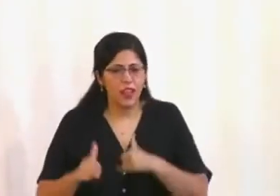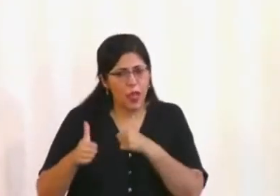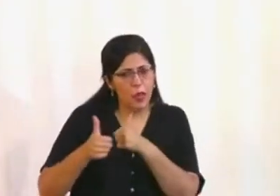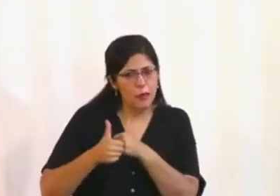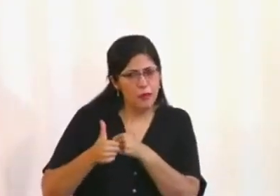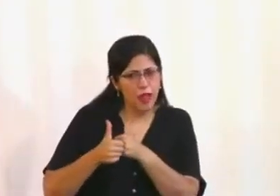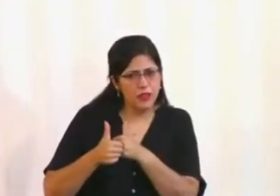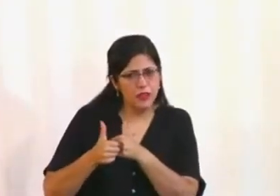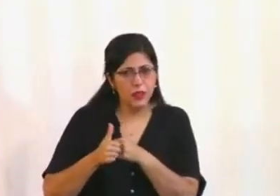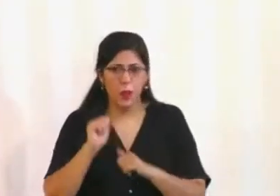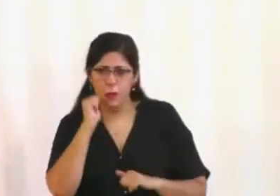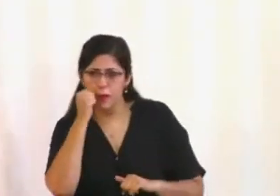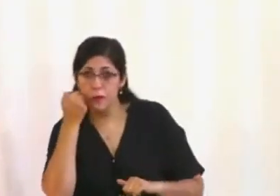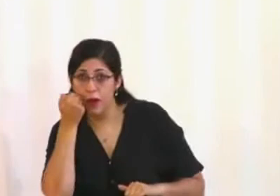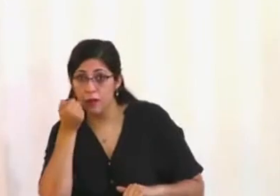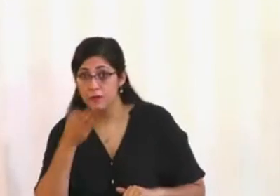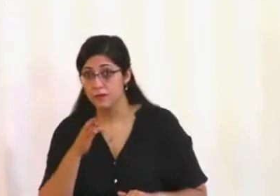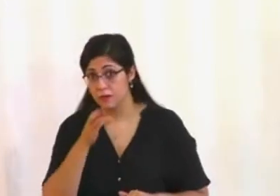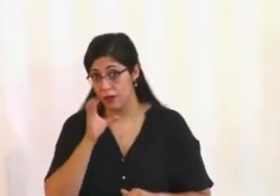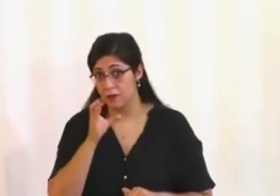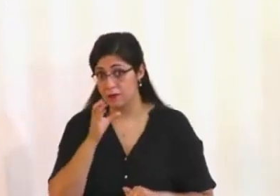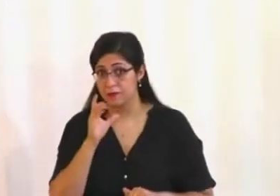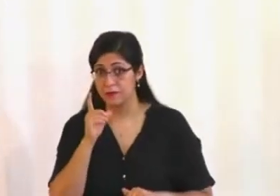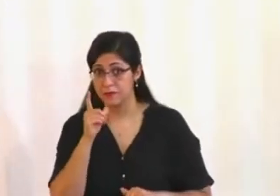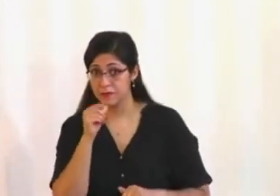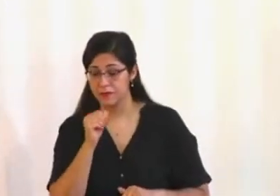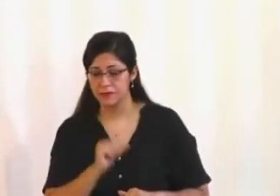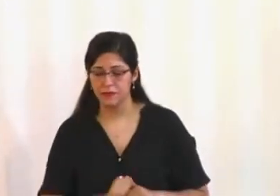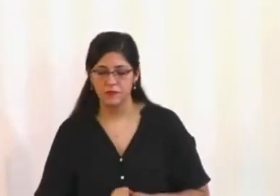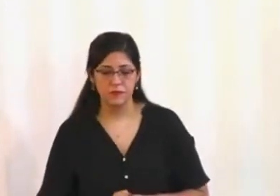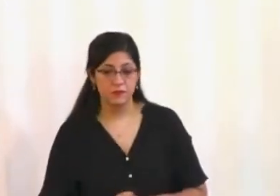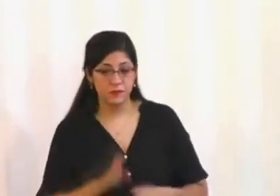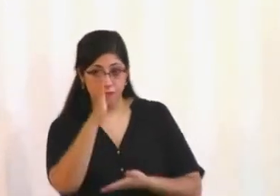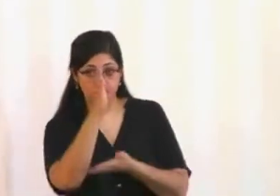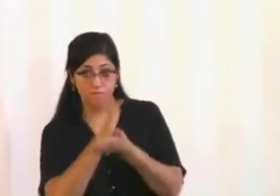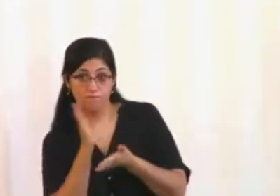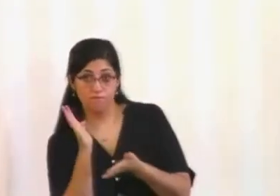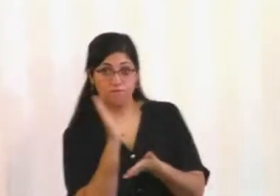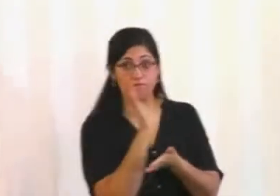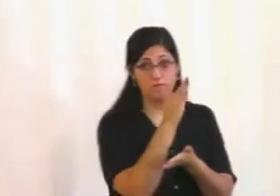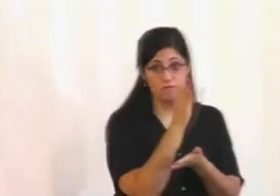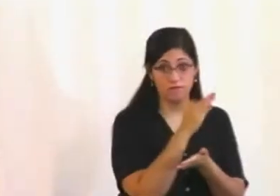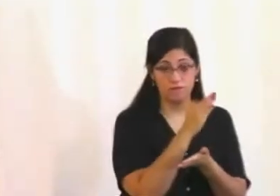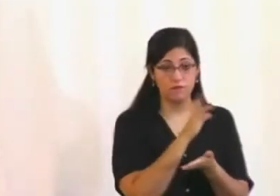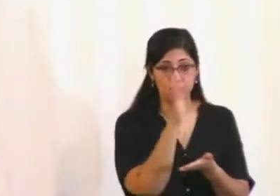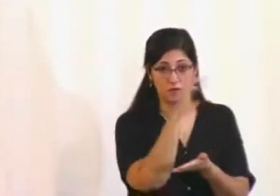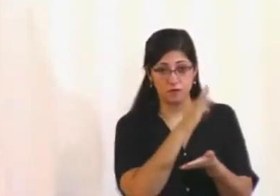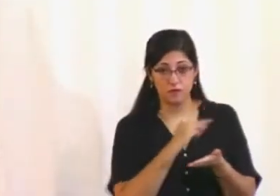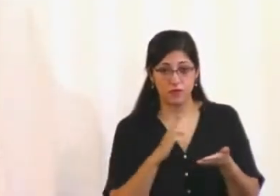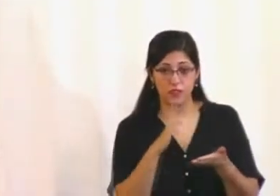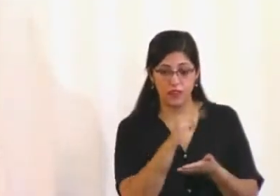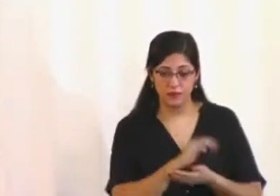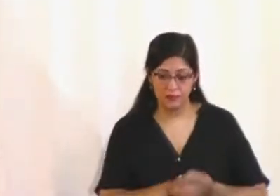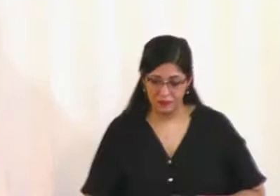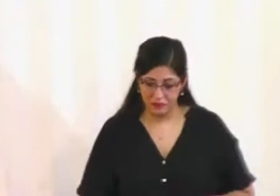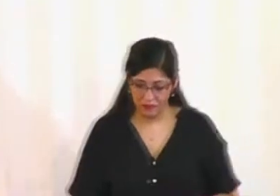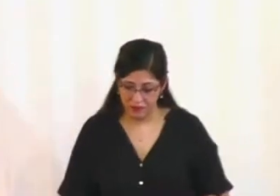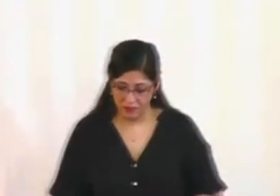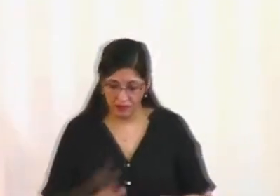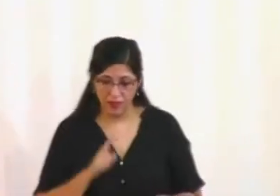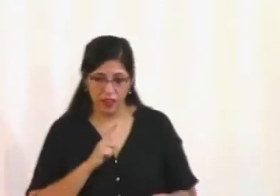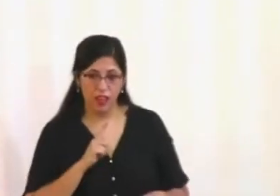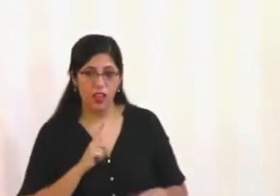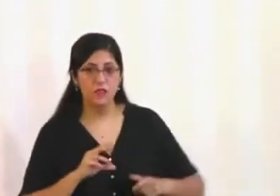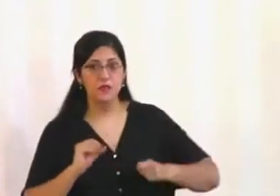de pão e uma botija de água. Do outro lado da folha, após o risco, você vai desenhar uma